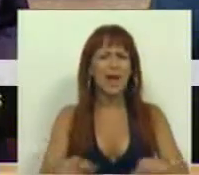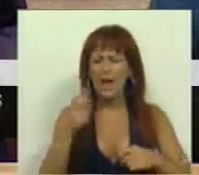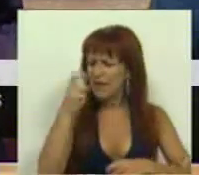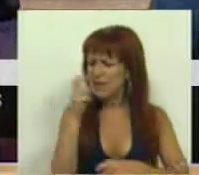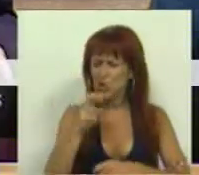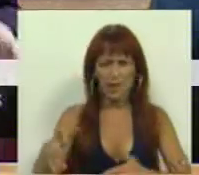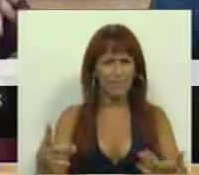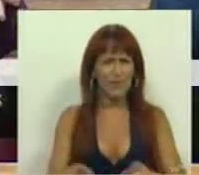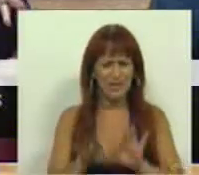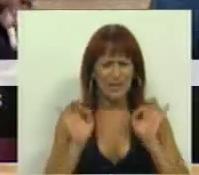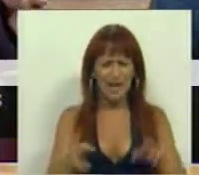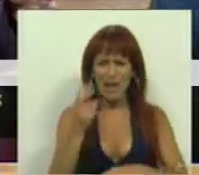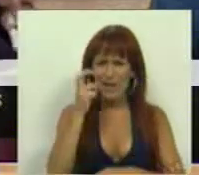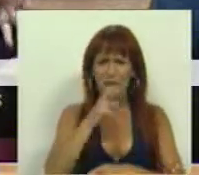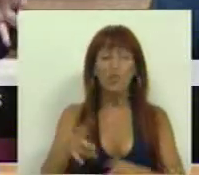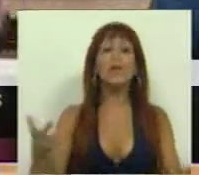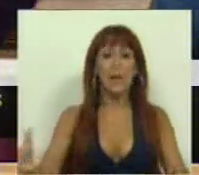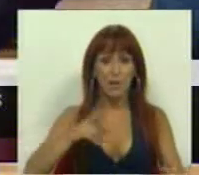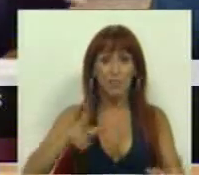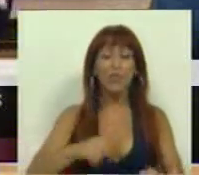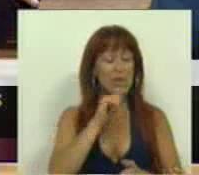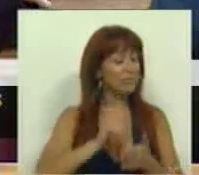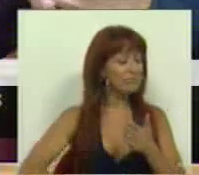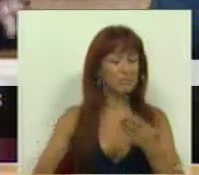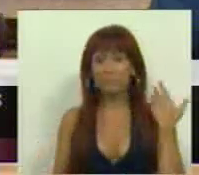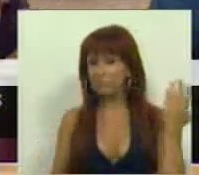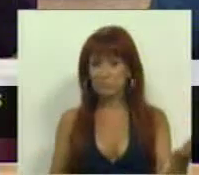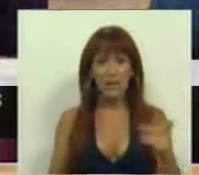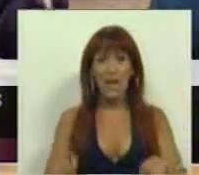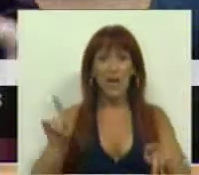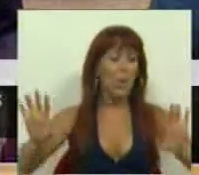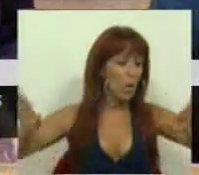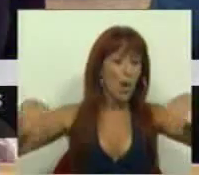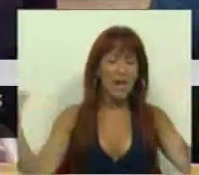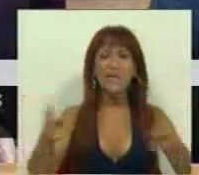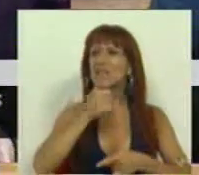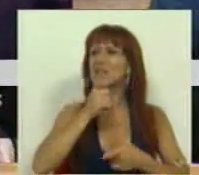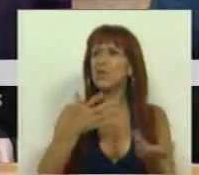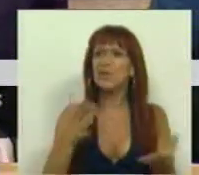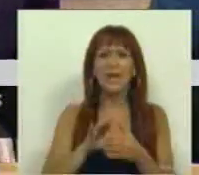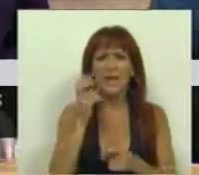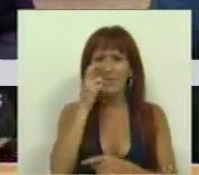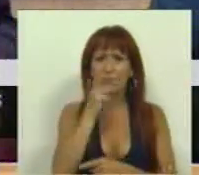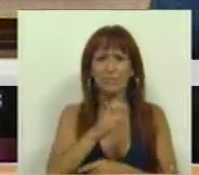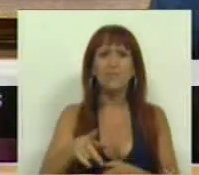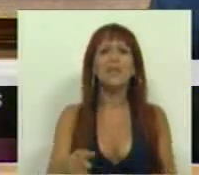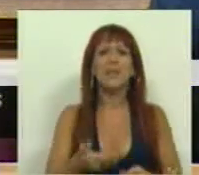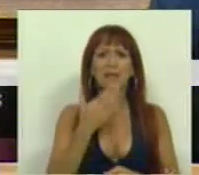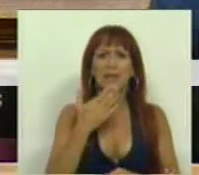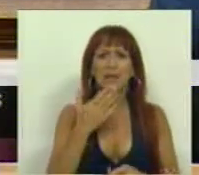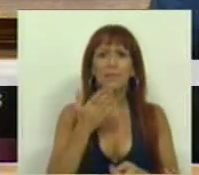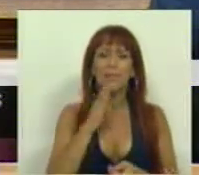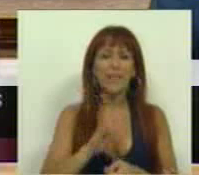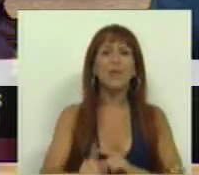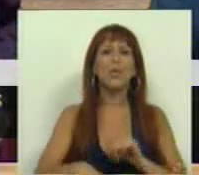energia em termos de energia e Portugal abdica abdica de ter qualquer decisão no que se refere à energia e dependem